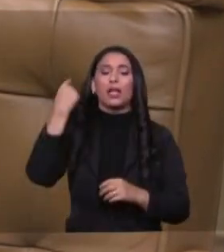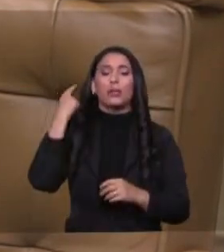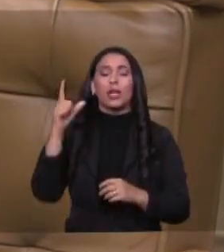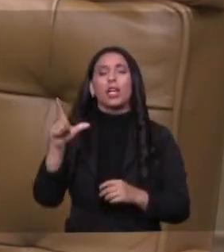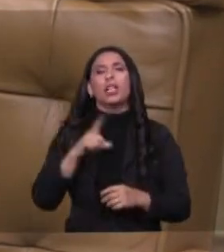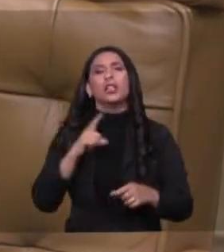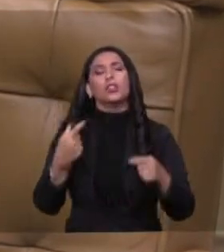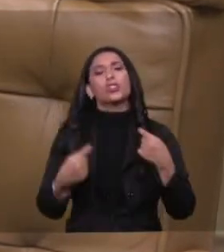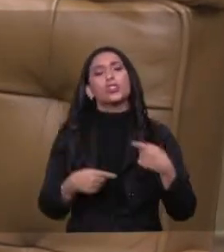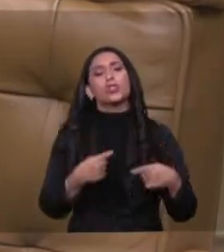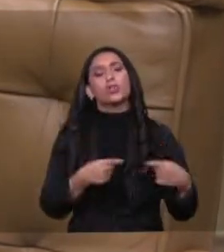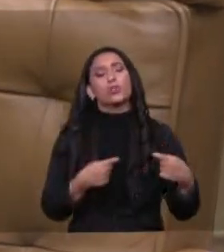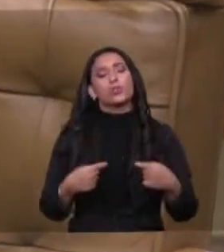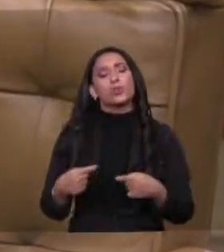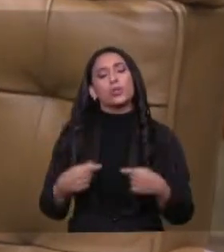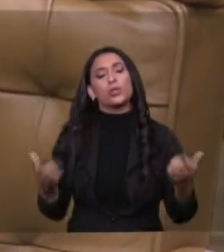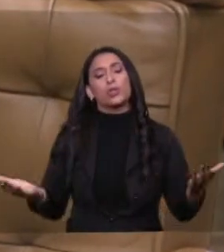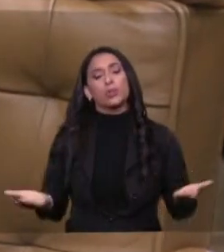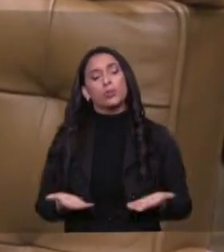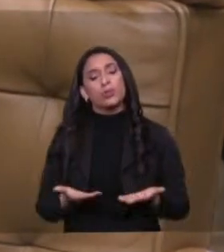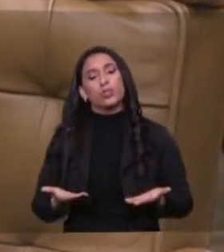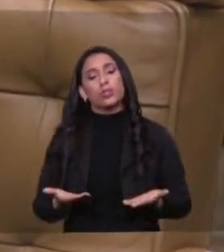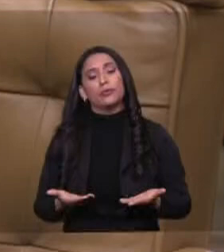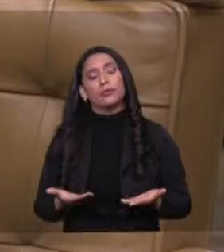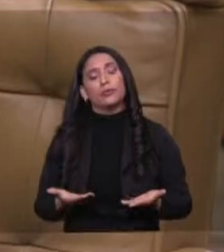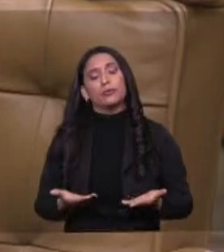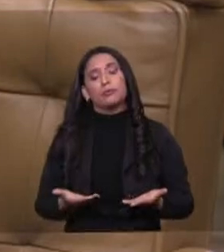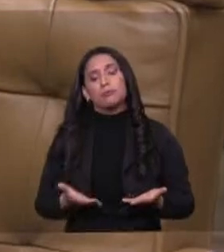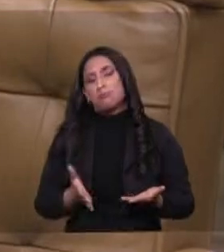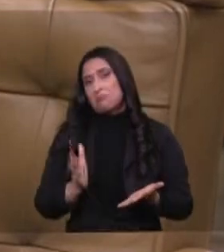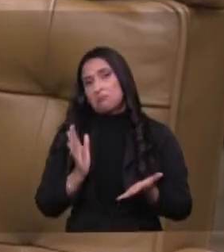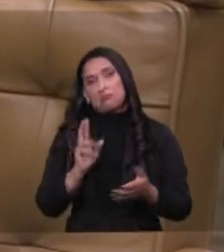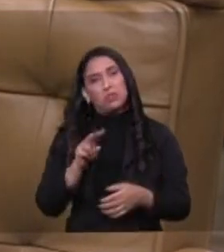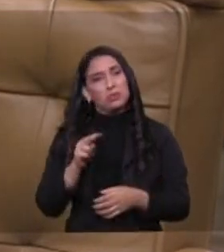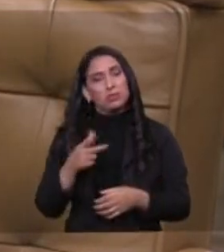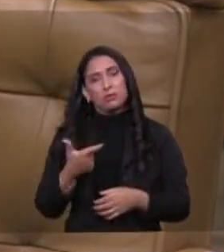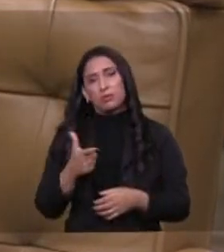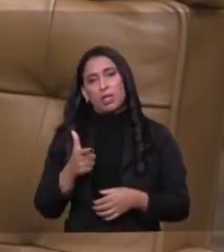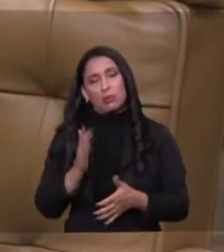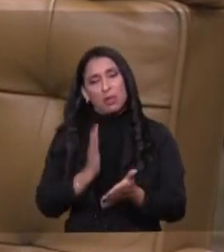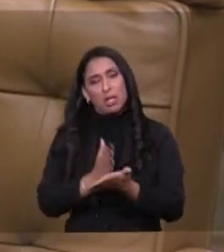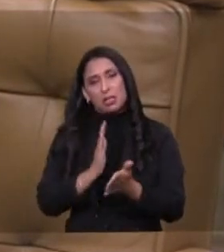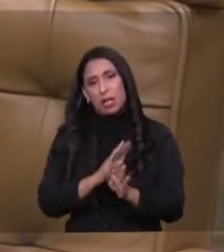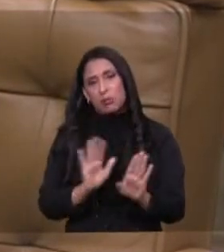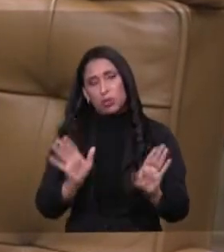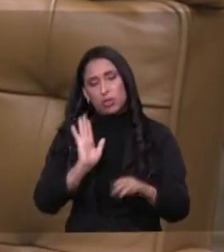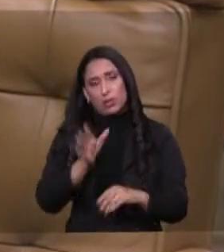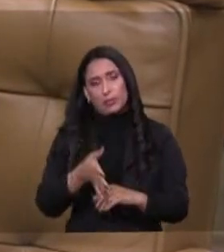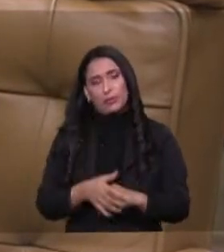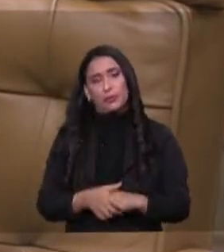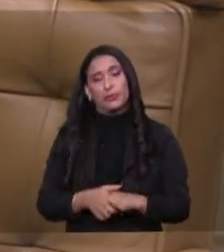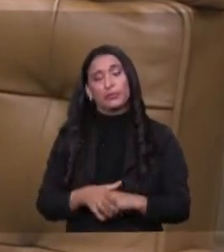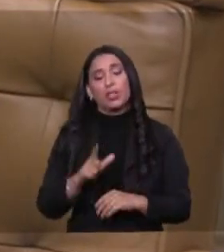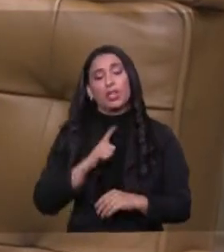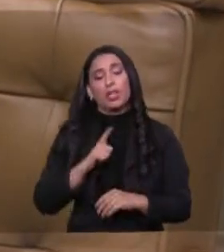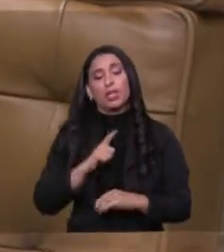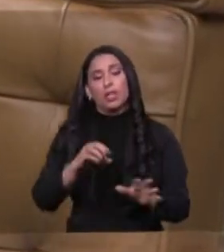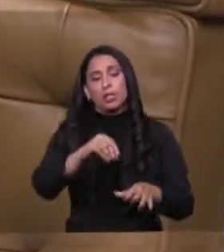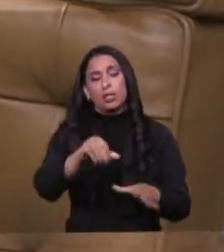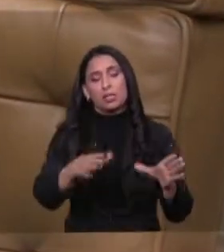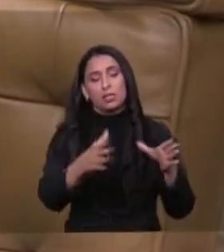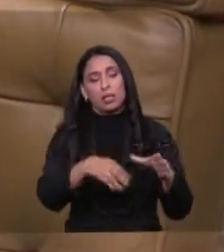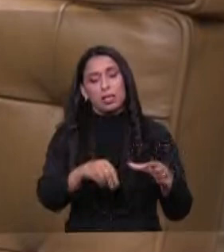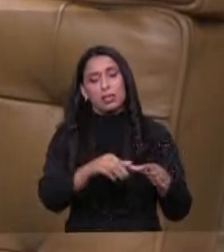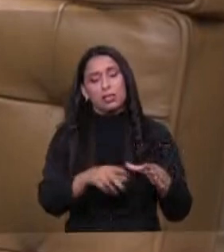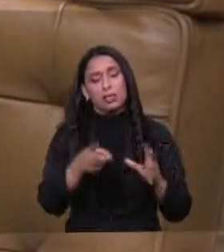havia discussões que hoje, obviamente, já se dissiparam. Mas se dizia que nas terras